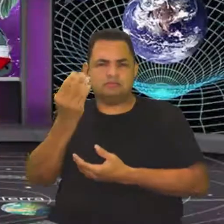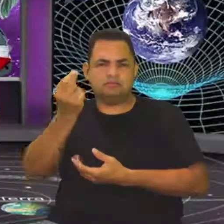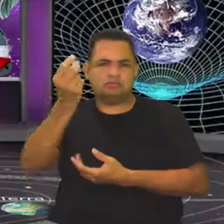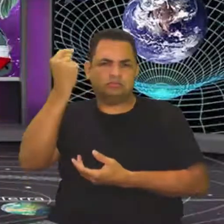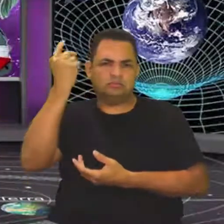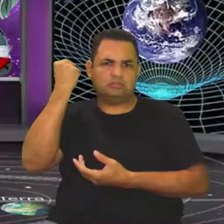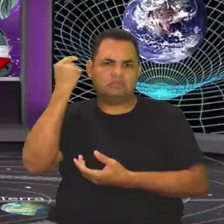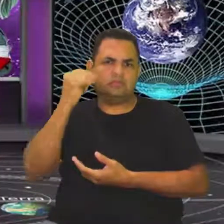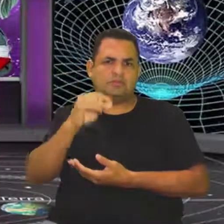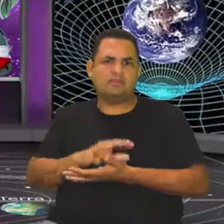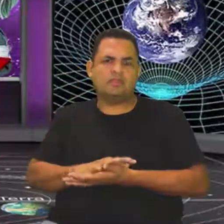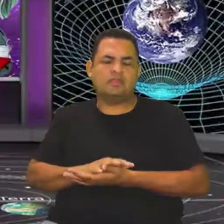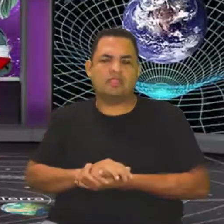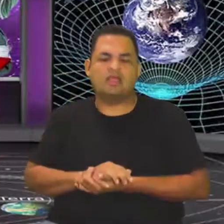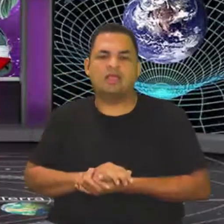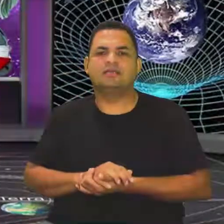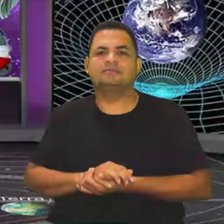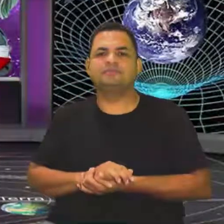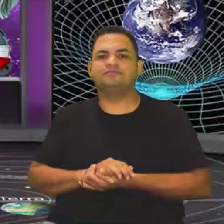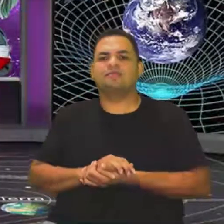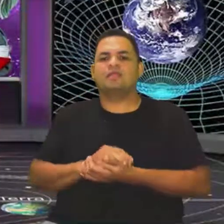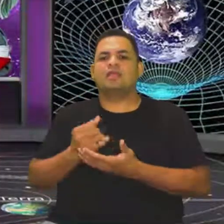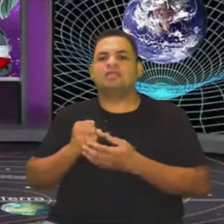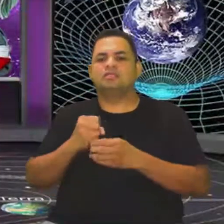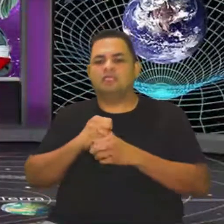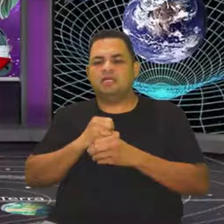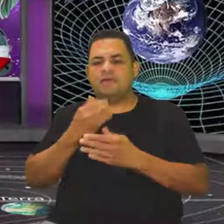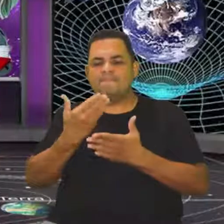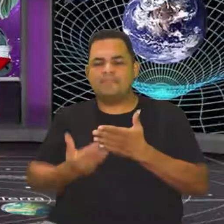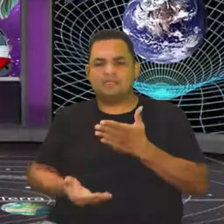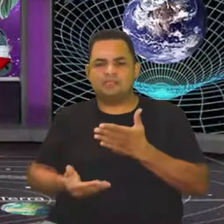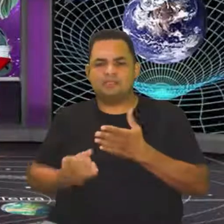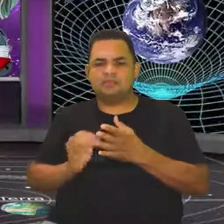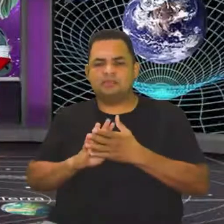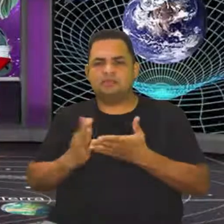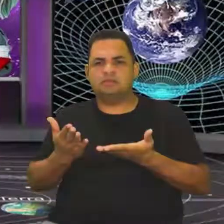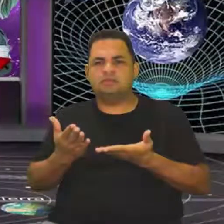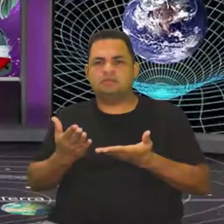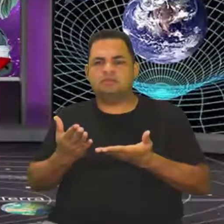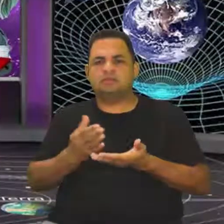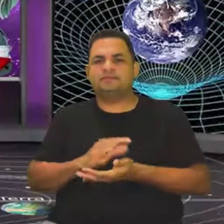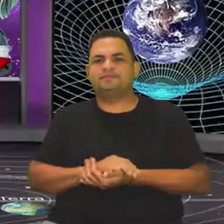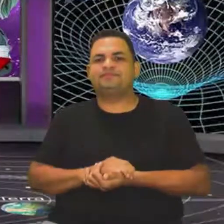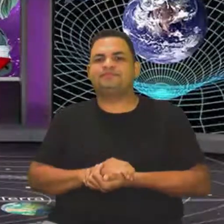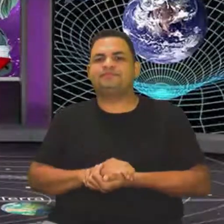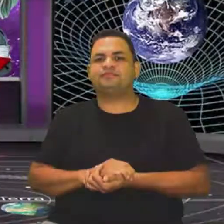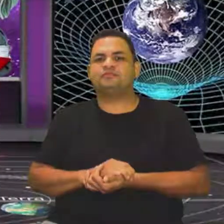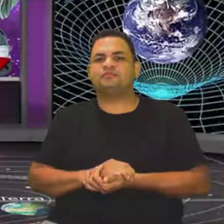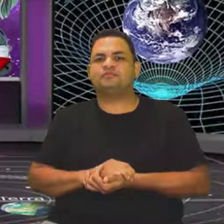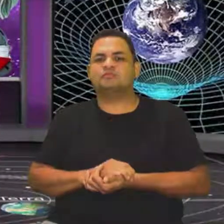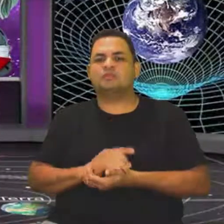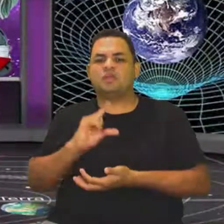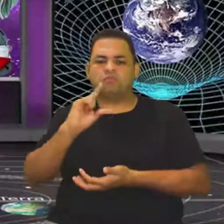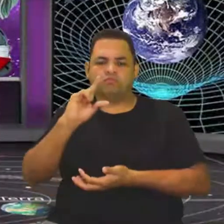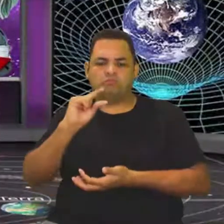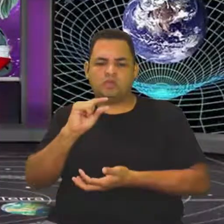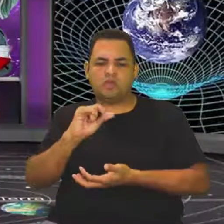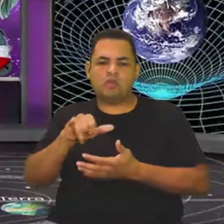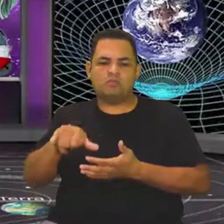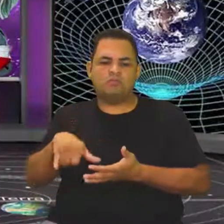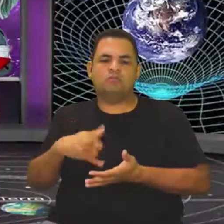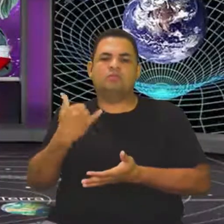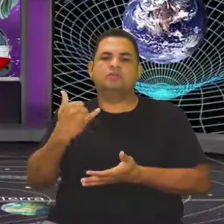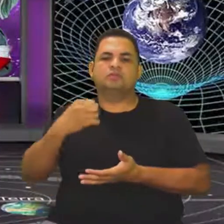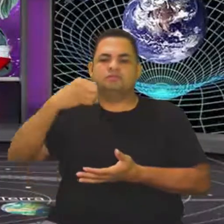da energia elétrica era dissipada em energia térmica. Ou seja, pouco se aproveitava em